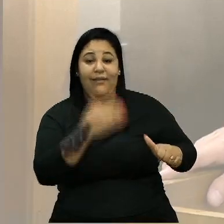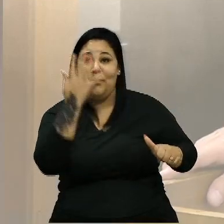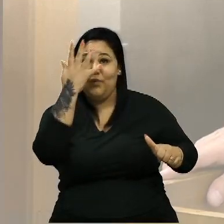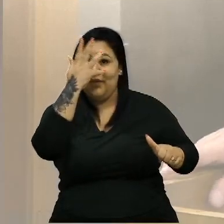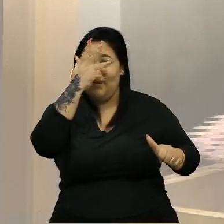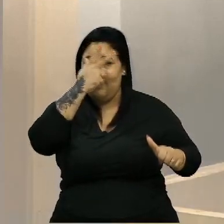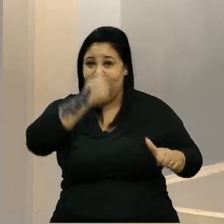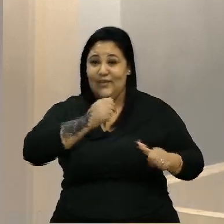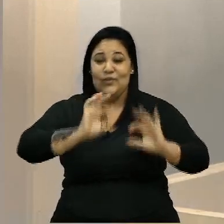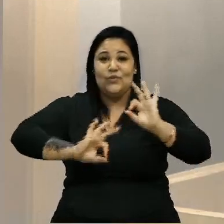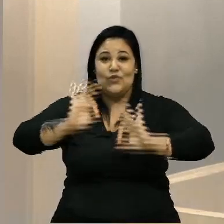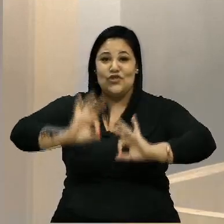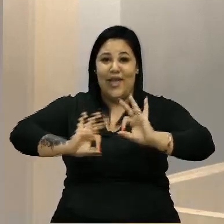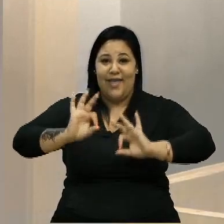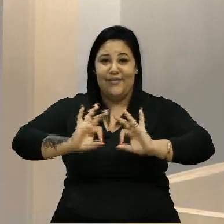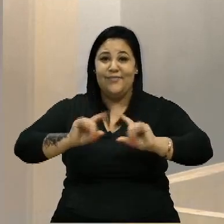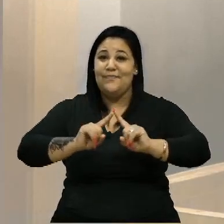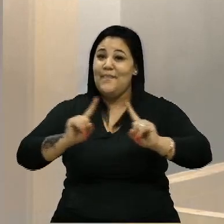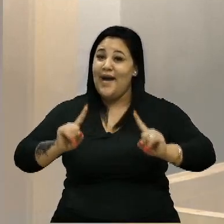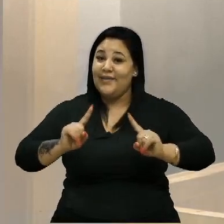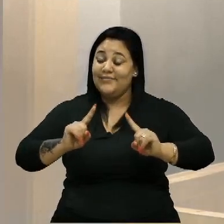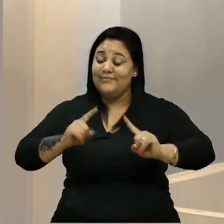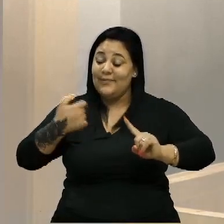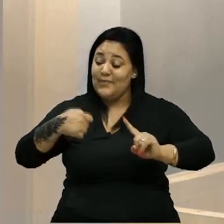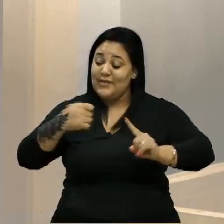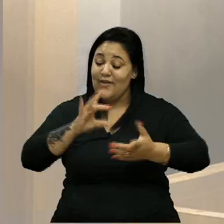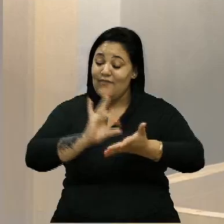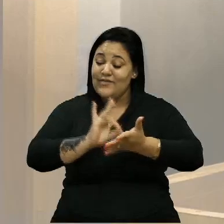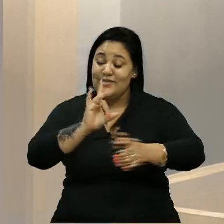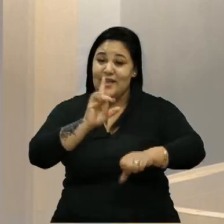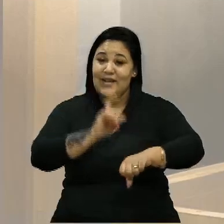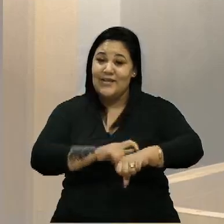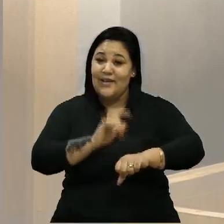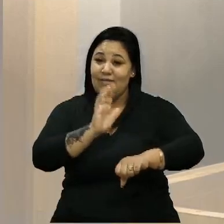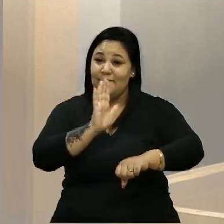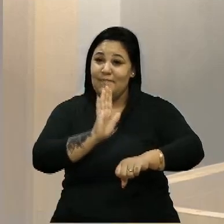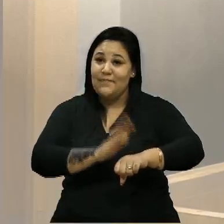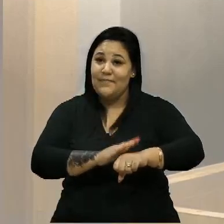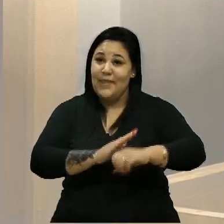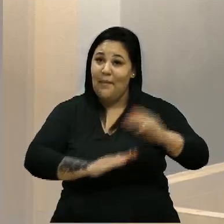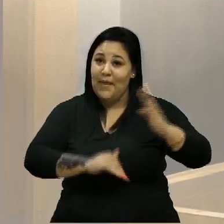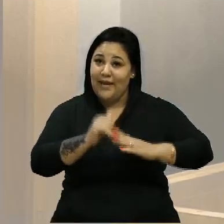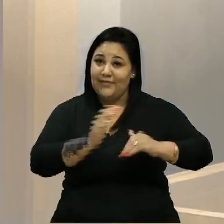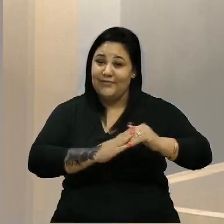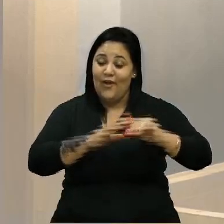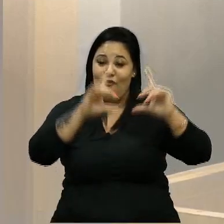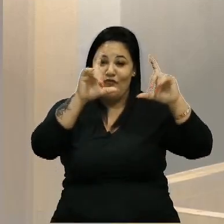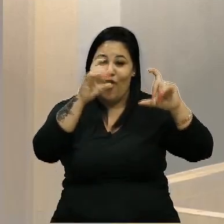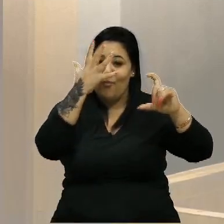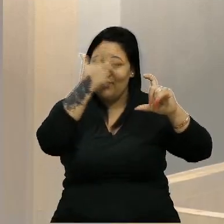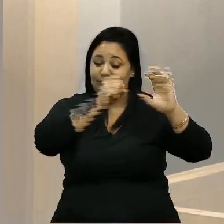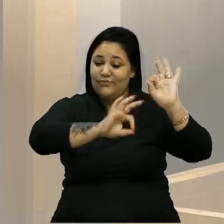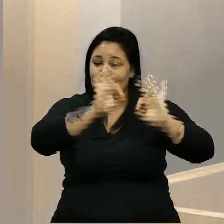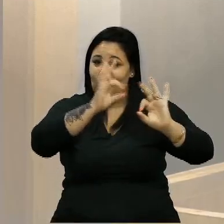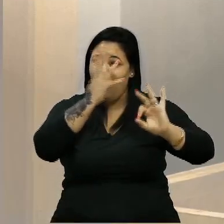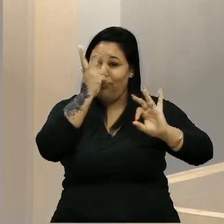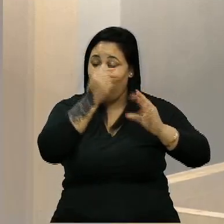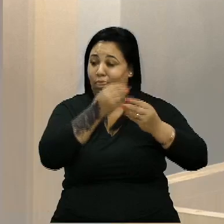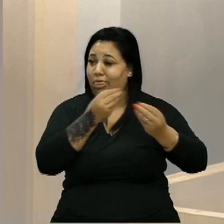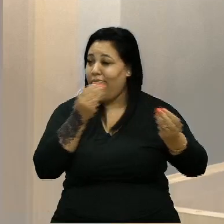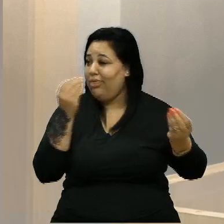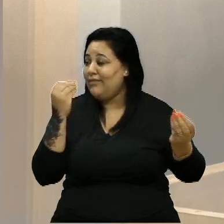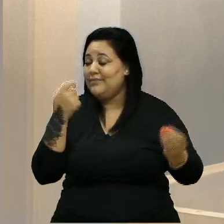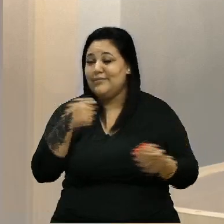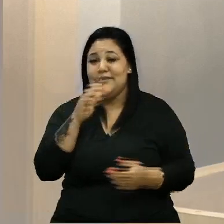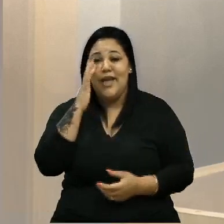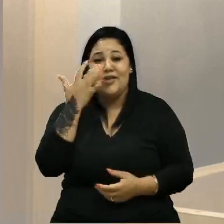os projetos, mas nós precisamos é que haja execução. De foto bonita, projeto bonito, nós estamos cheios. Nós precisamos de